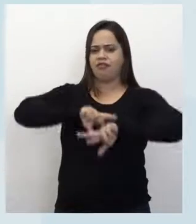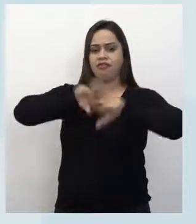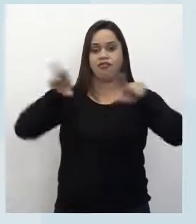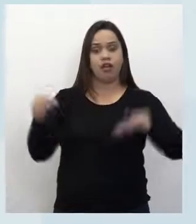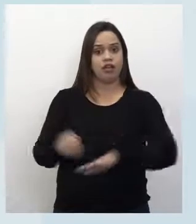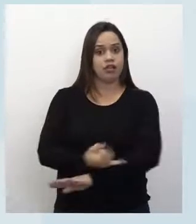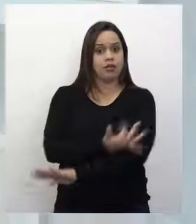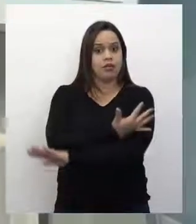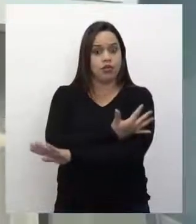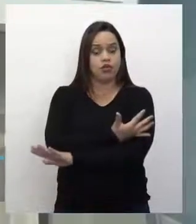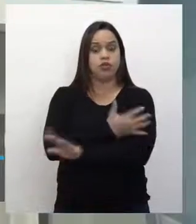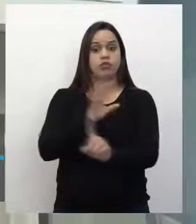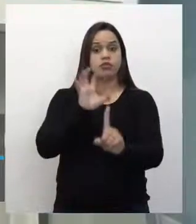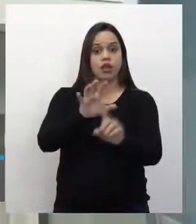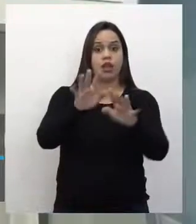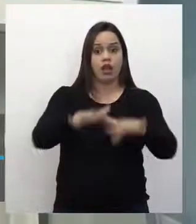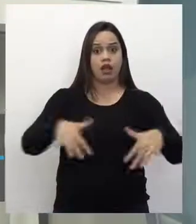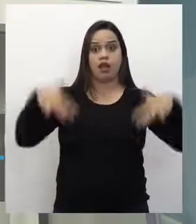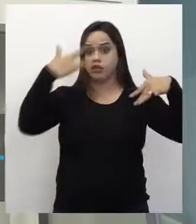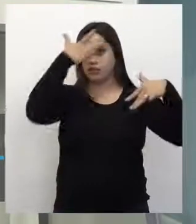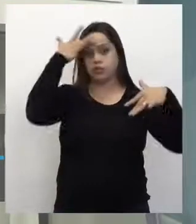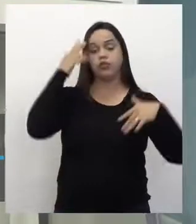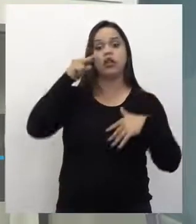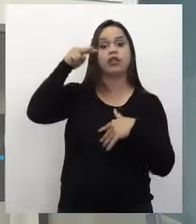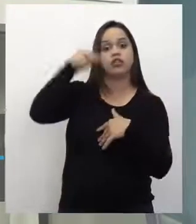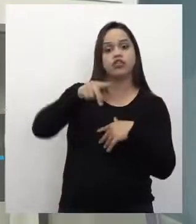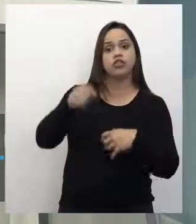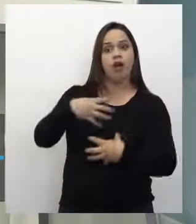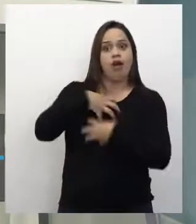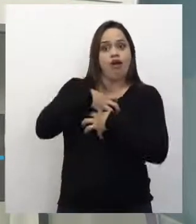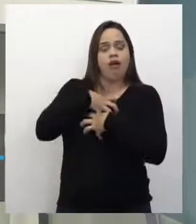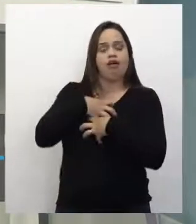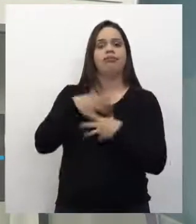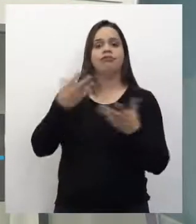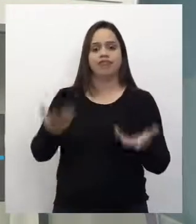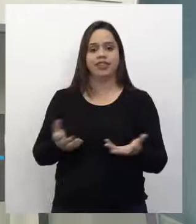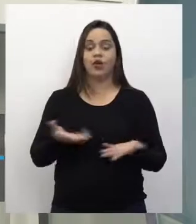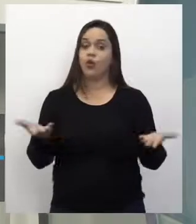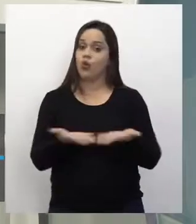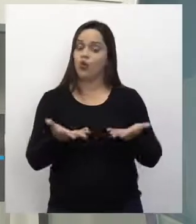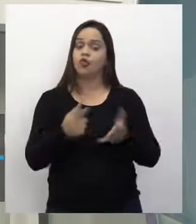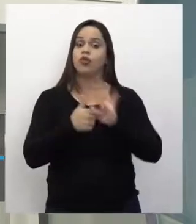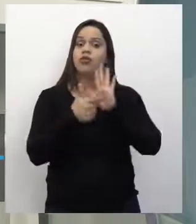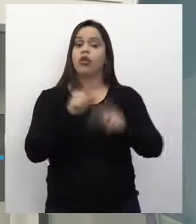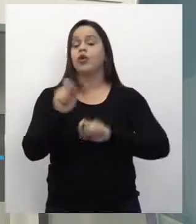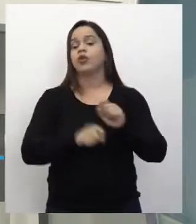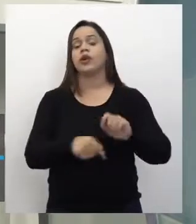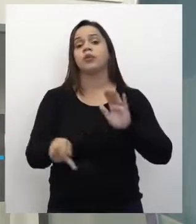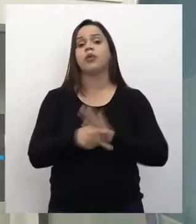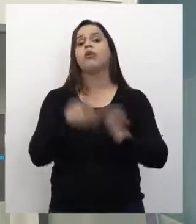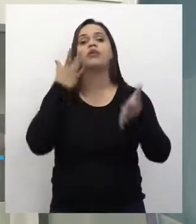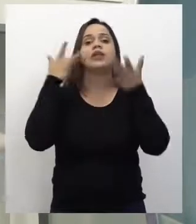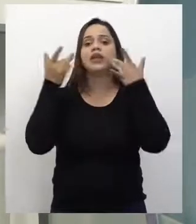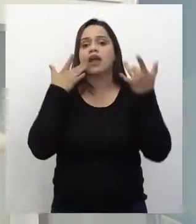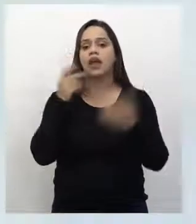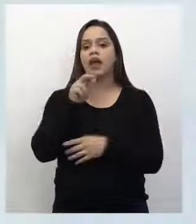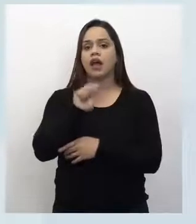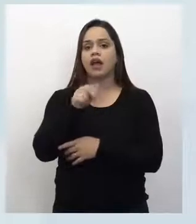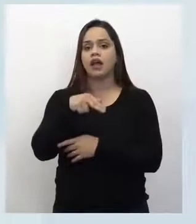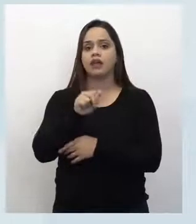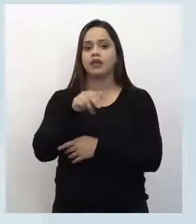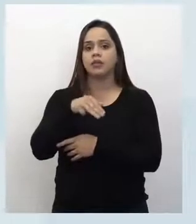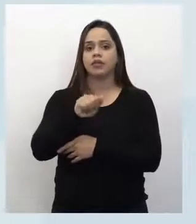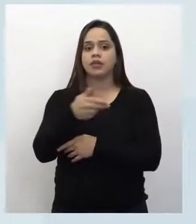no público. Então, nós vamos falar sobre o teatro de animação. Então, o que é o teatro de animação?